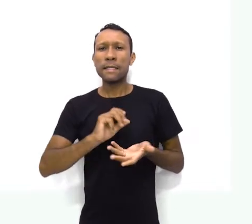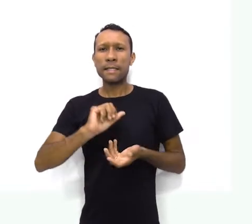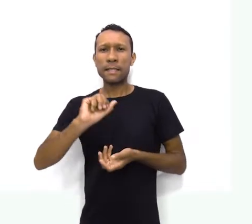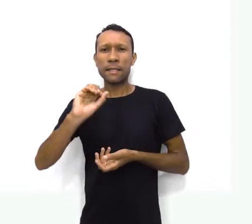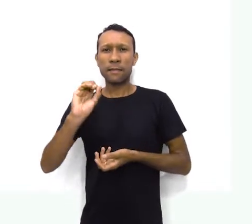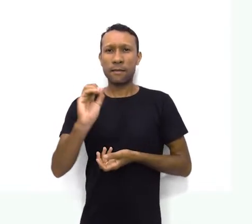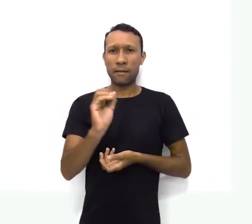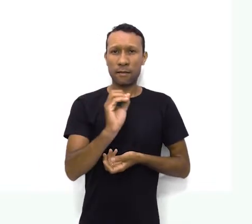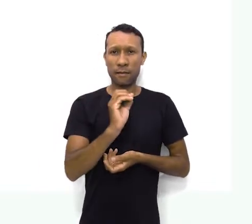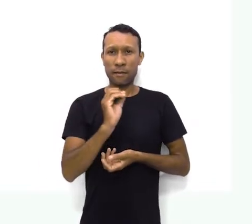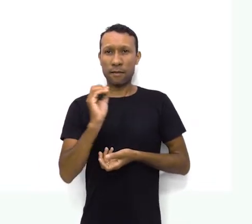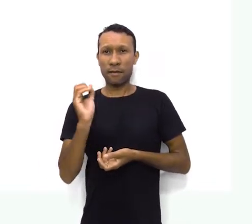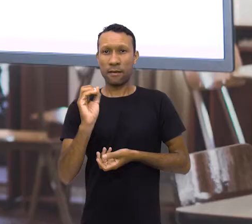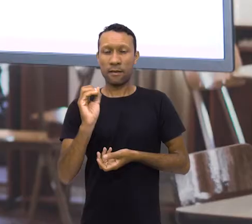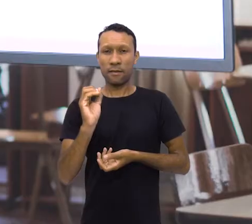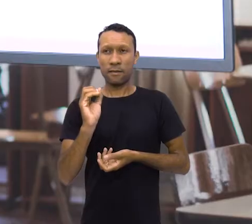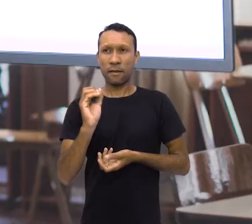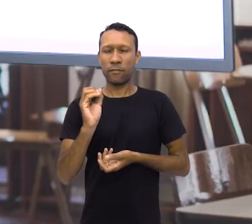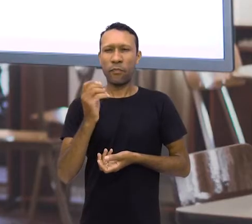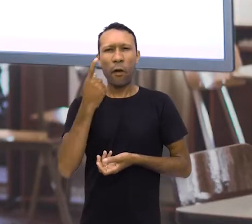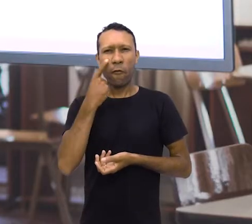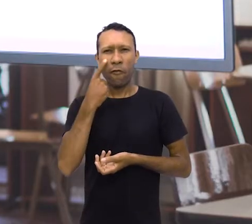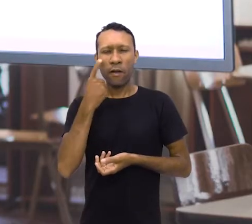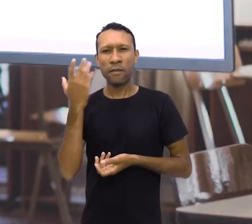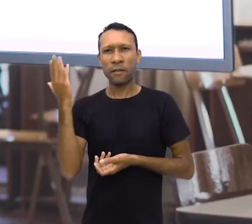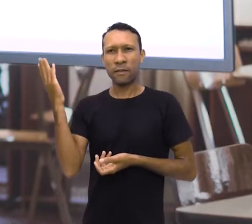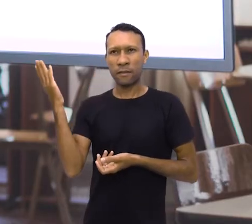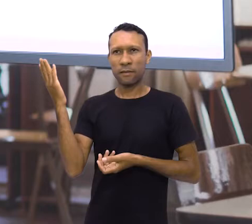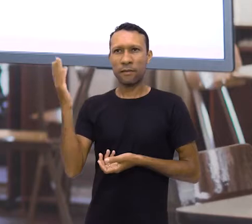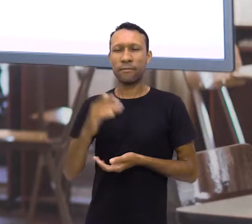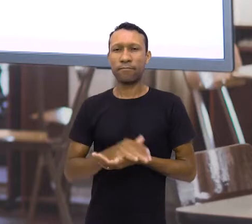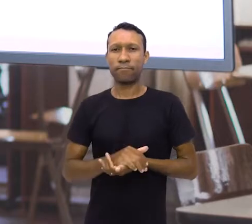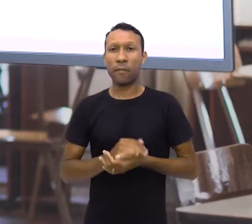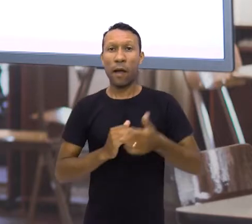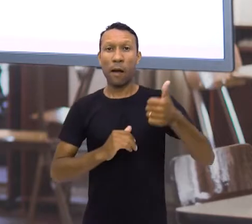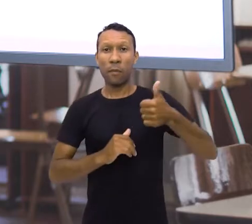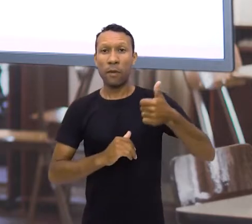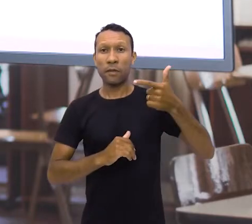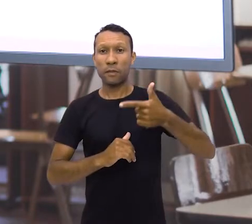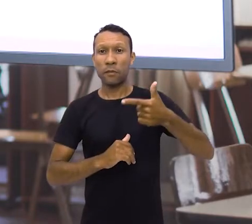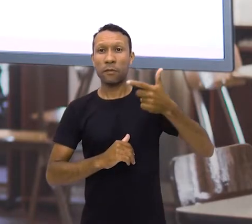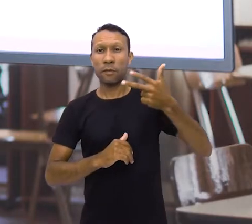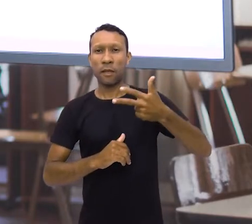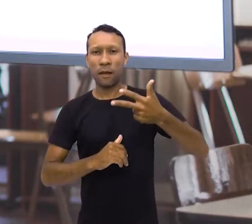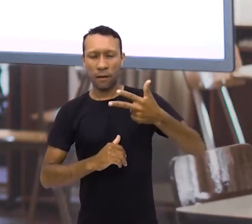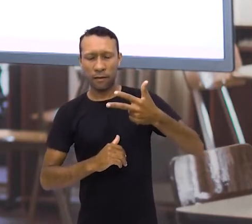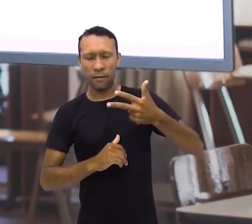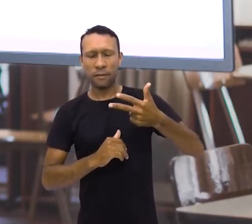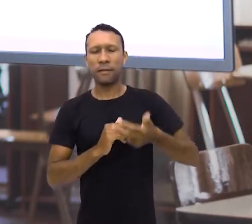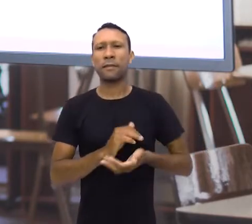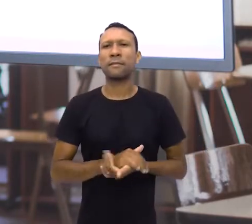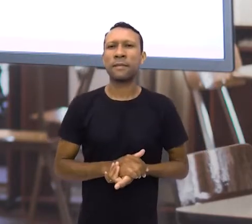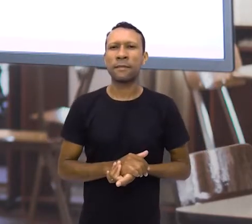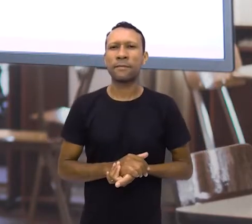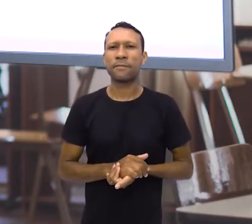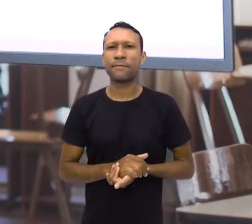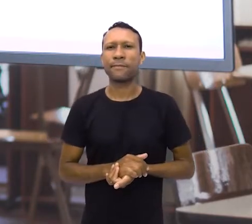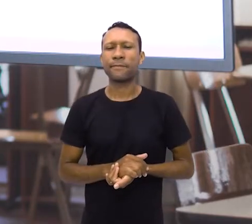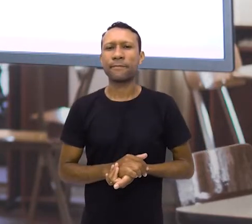Observe cada painel. O painel de uma equipe, da segunda equipe, da terceira